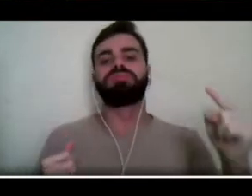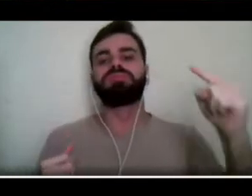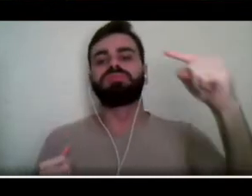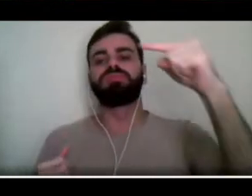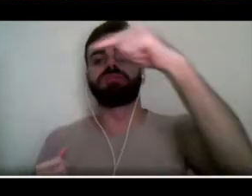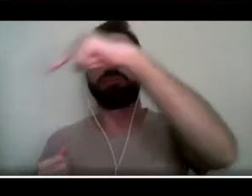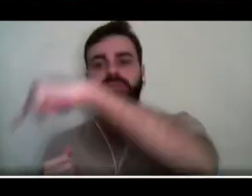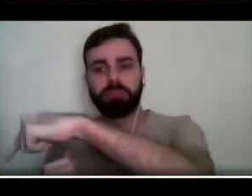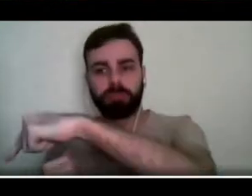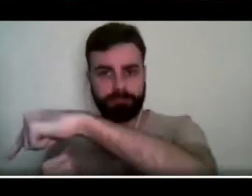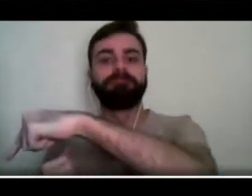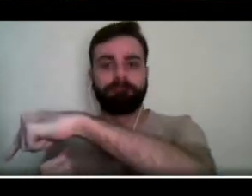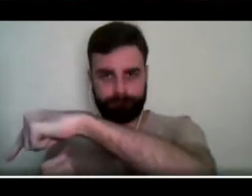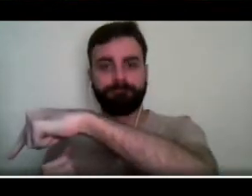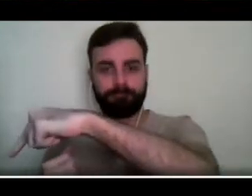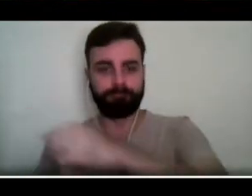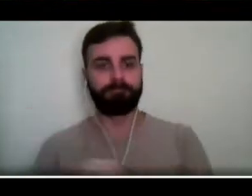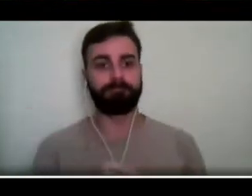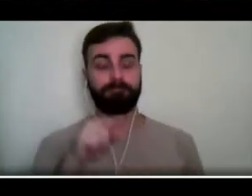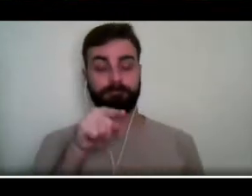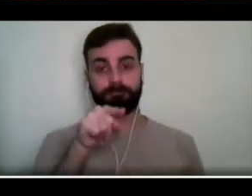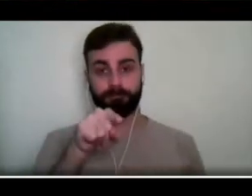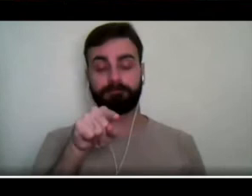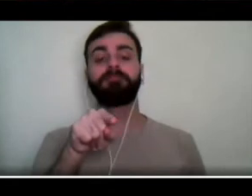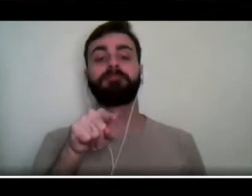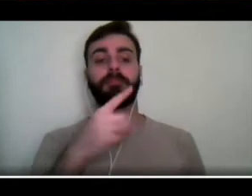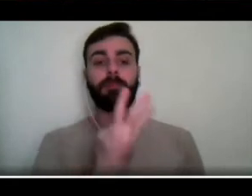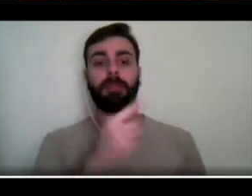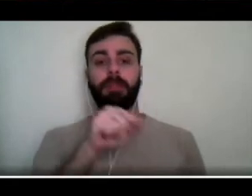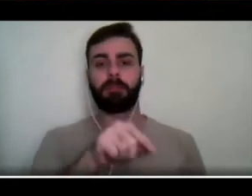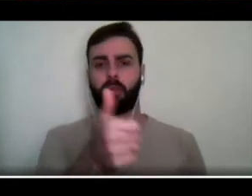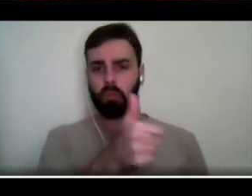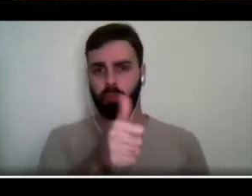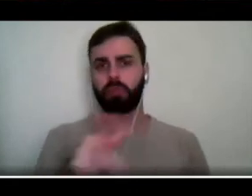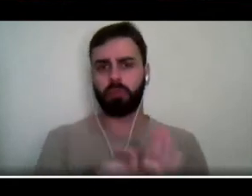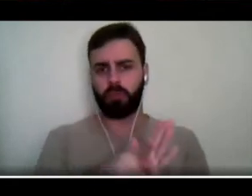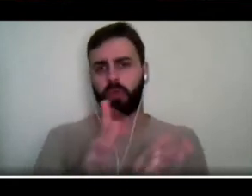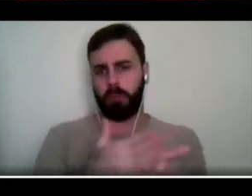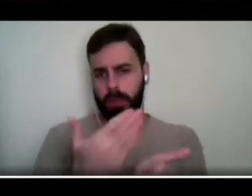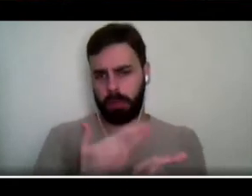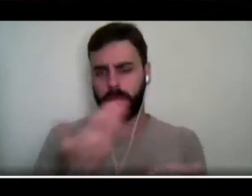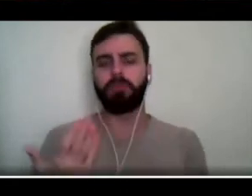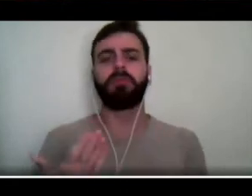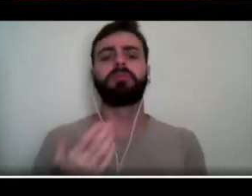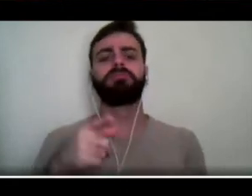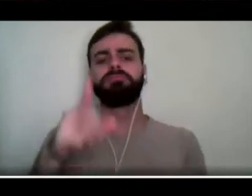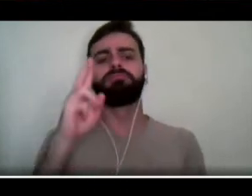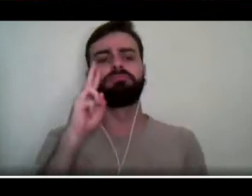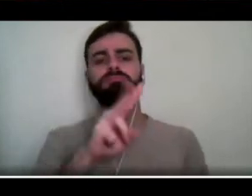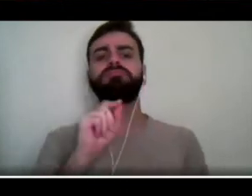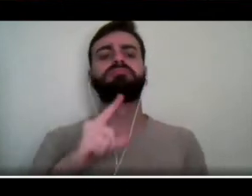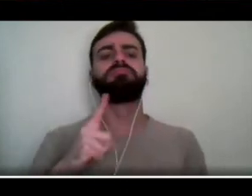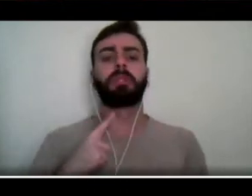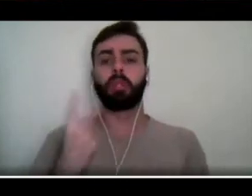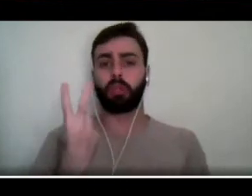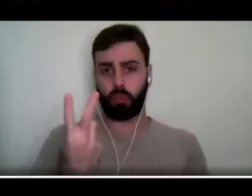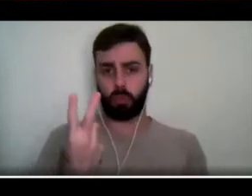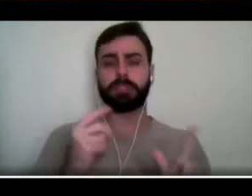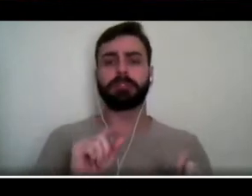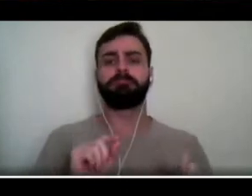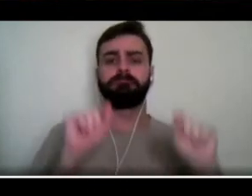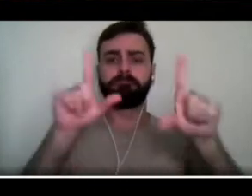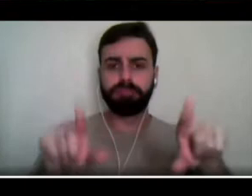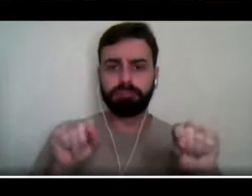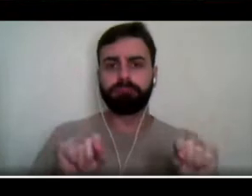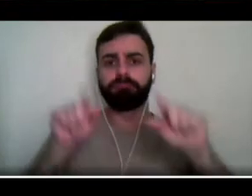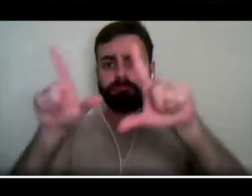exercício 3.11 do livro, e ele fala o seguinte: você tem 2 grilos, eles estão, aí tem os nomes aqui, ó, Chirpy